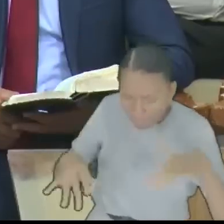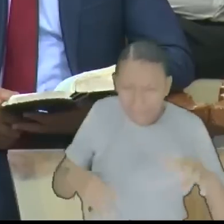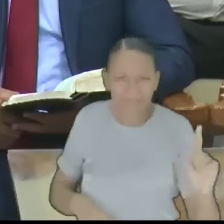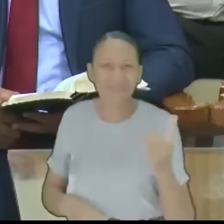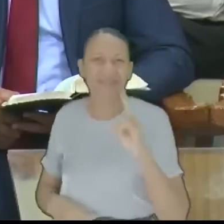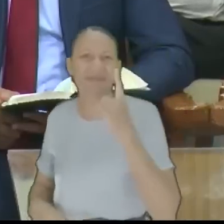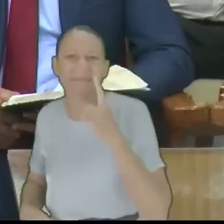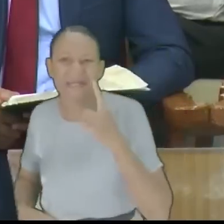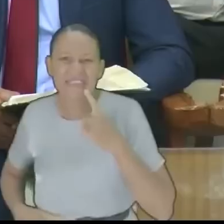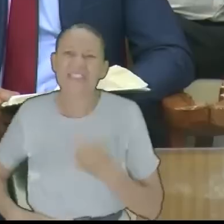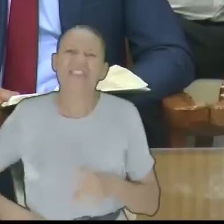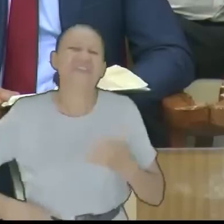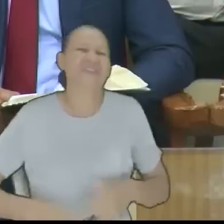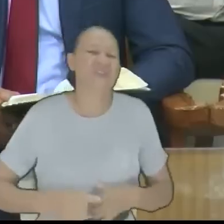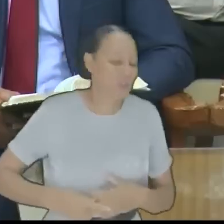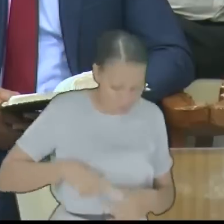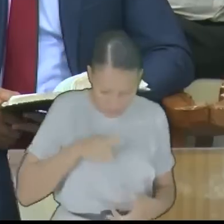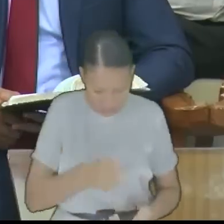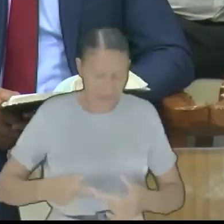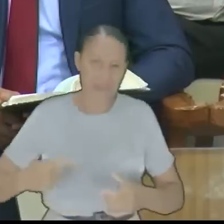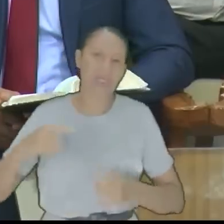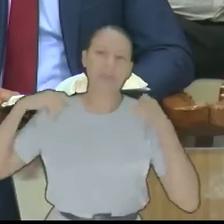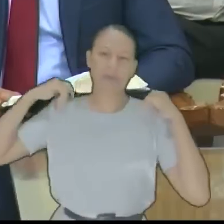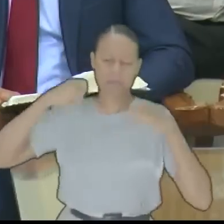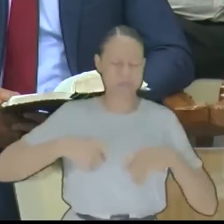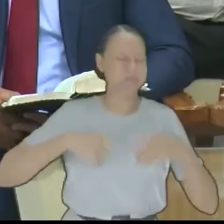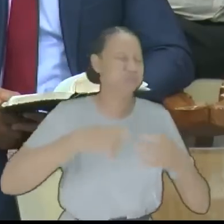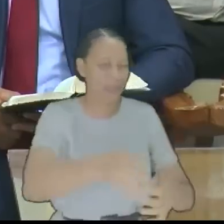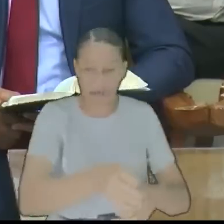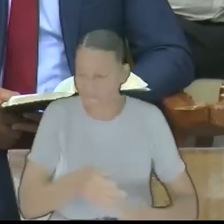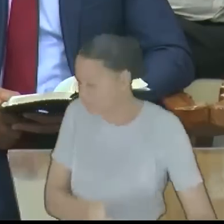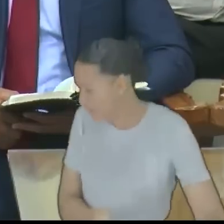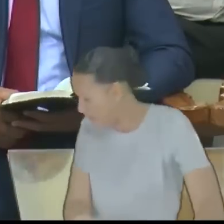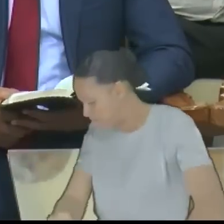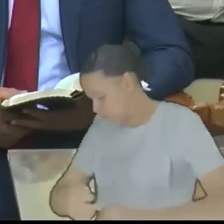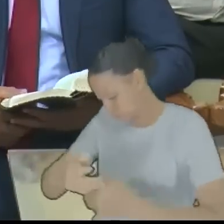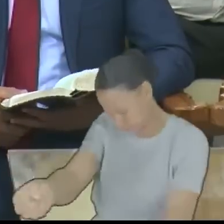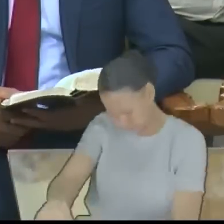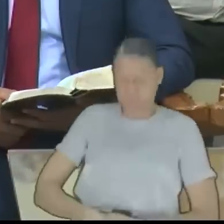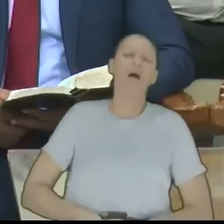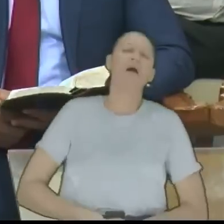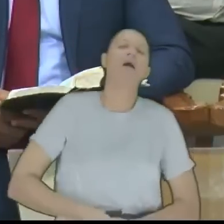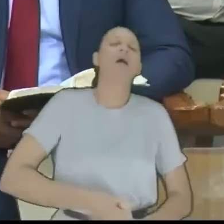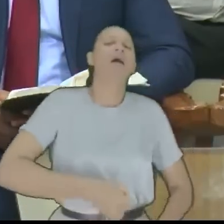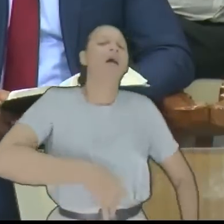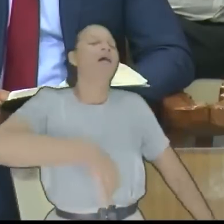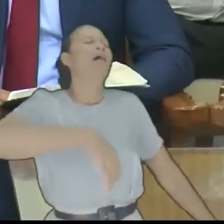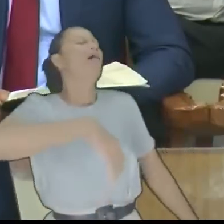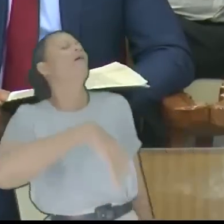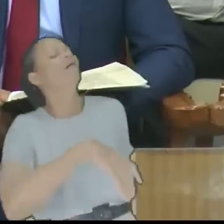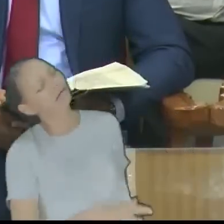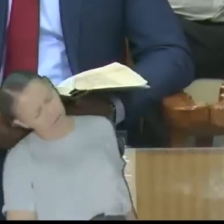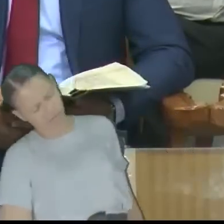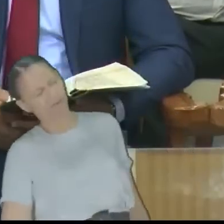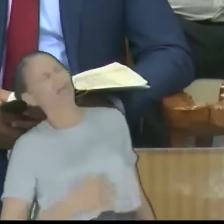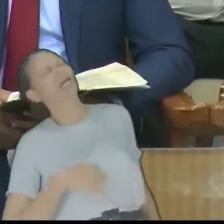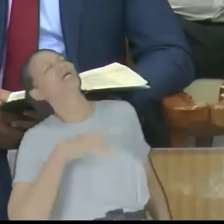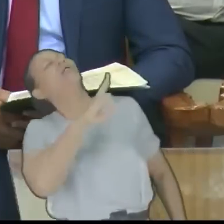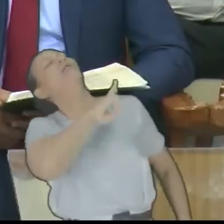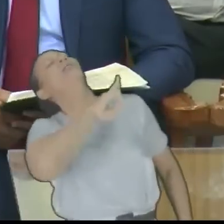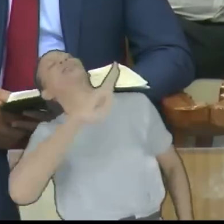gladiadores e meteu-lhe uma lança no peito, e ele caiu, mas antes de morrer, ele levantou a cabeça e disse: em